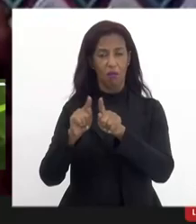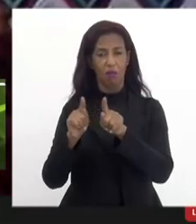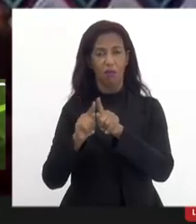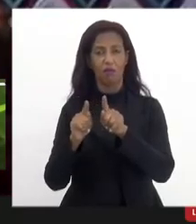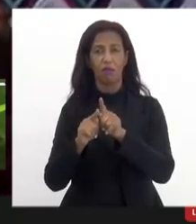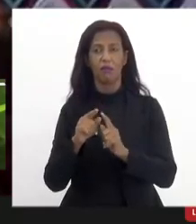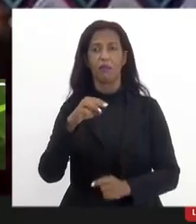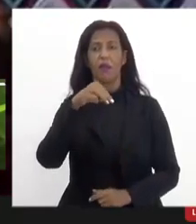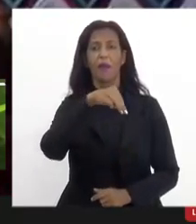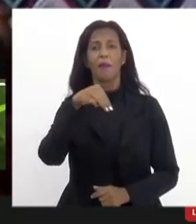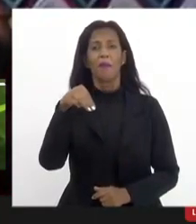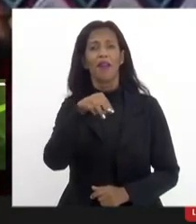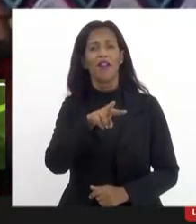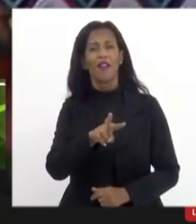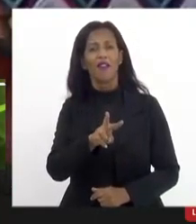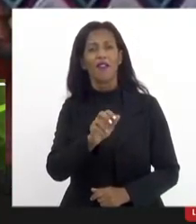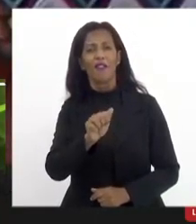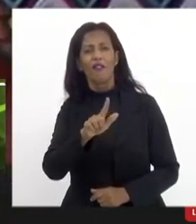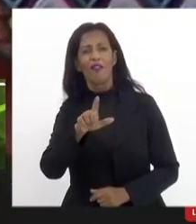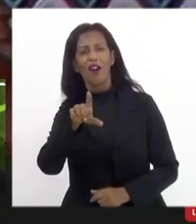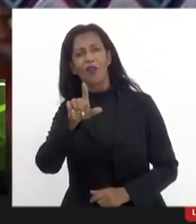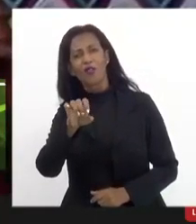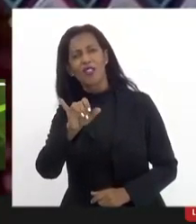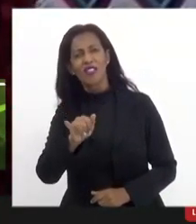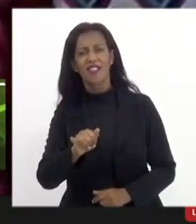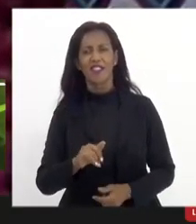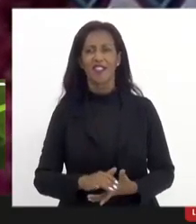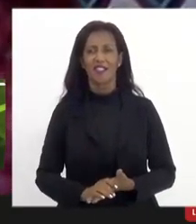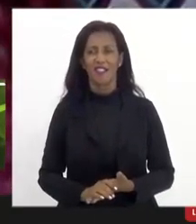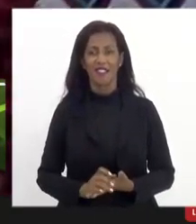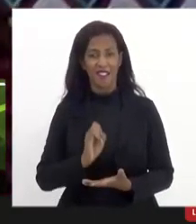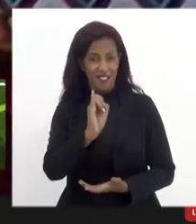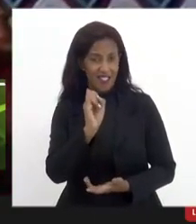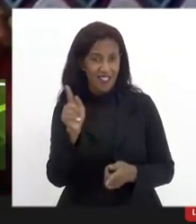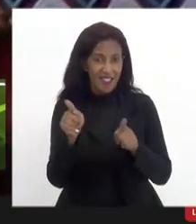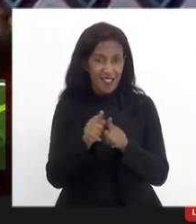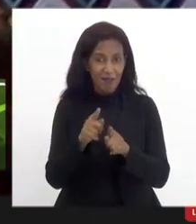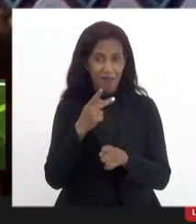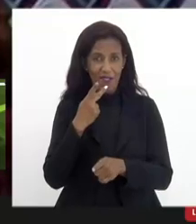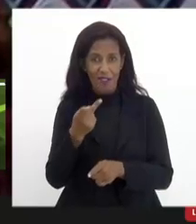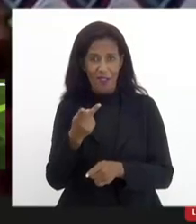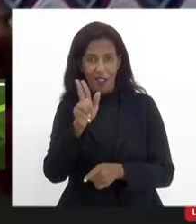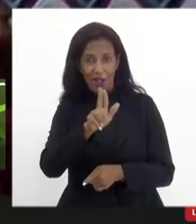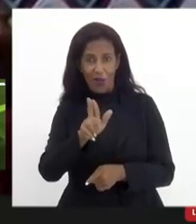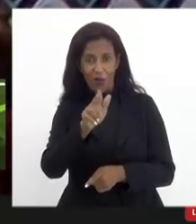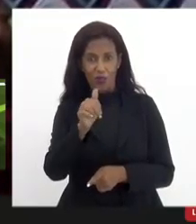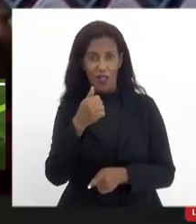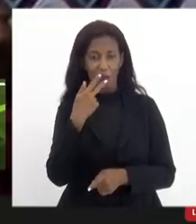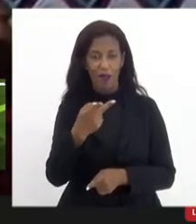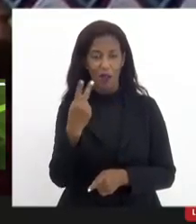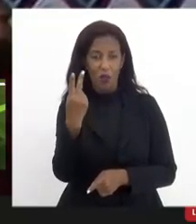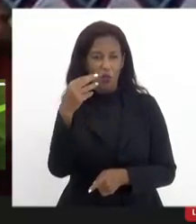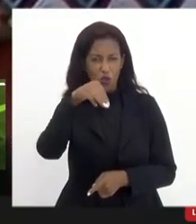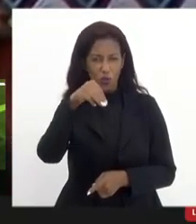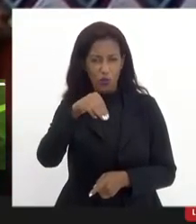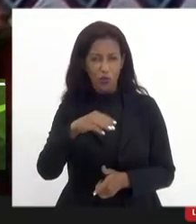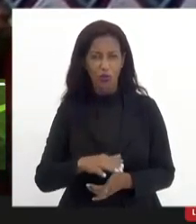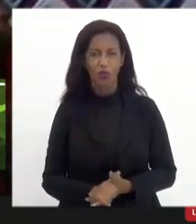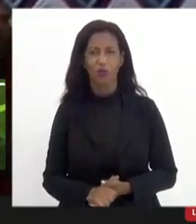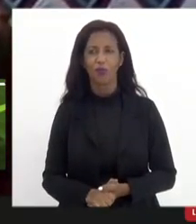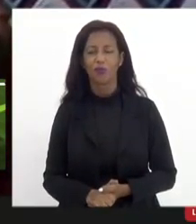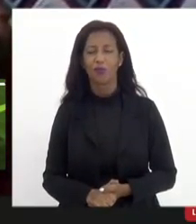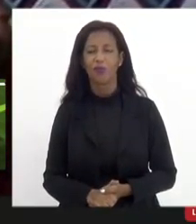o mestre Evalci já está presente. Então, se também quiser fazer um uso da palavra por 2 minutinhos,